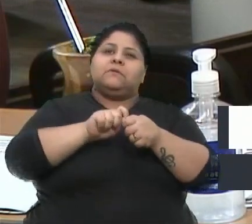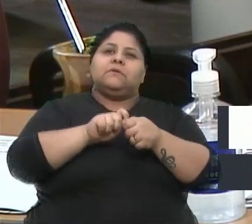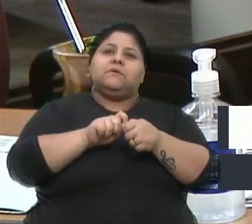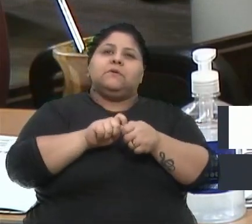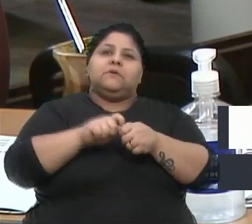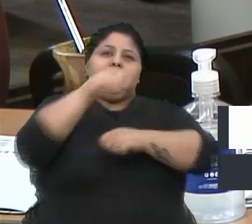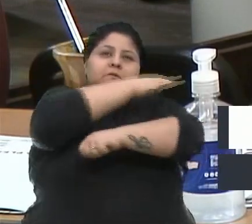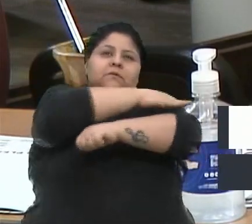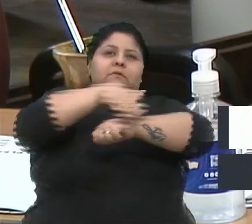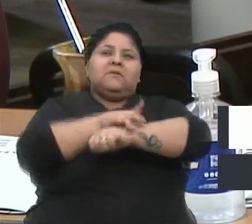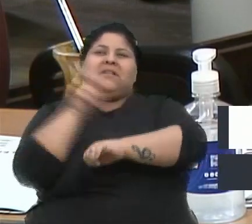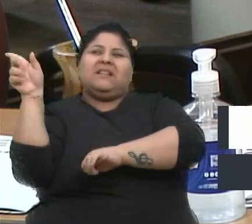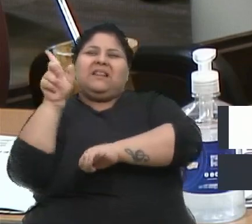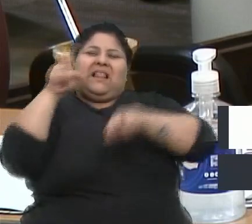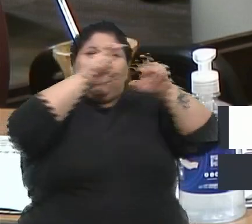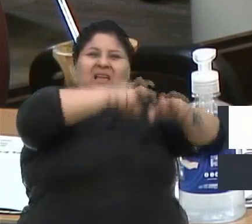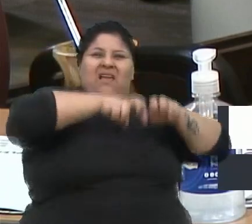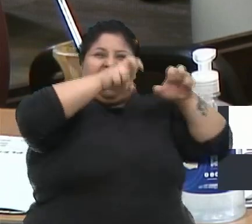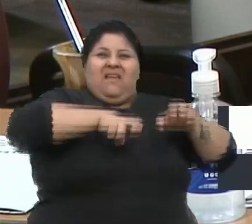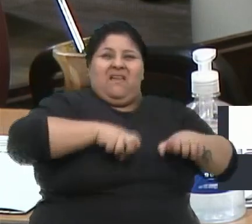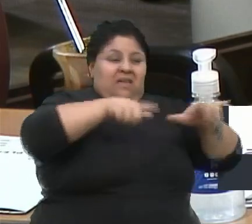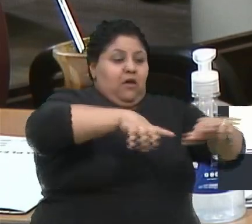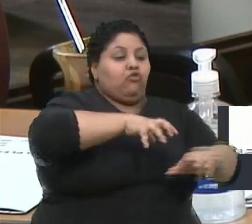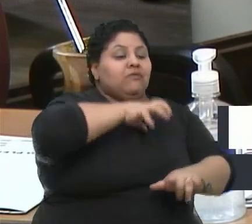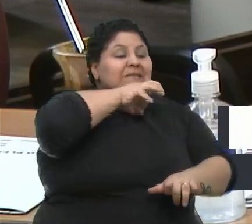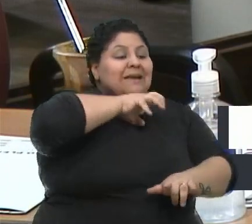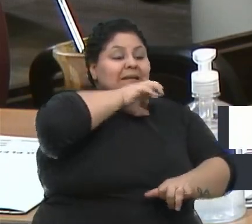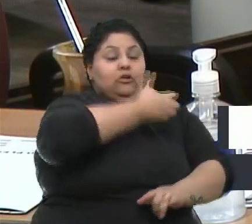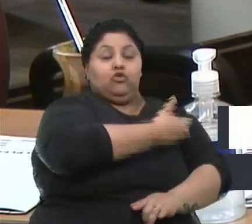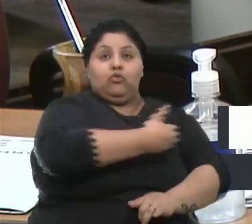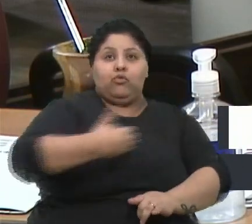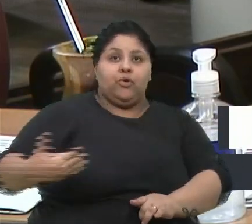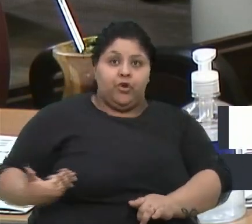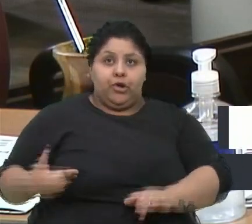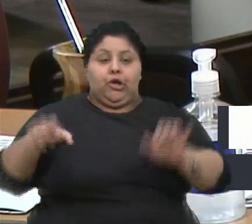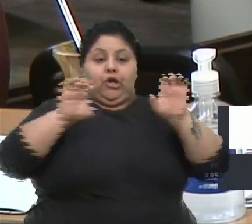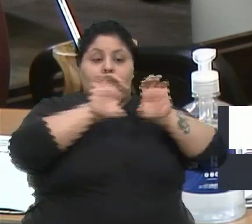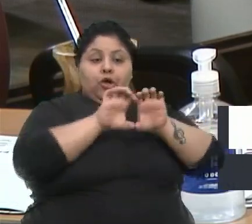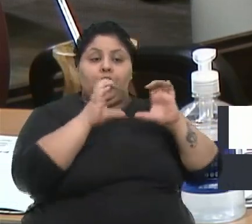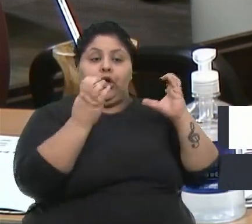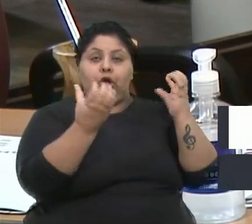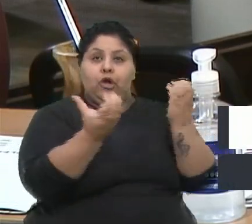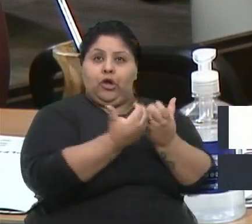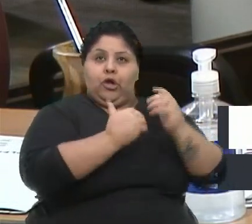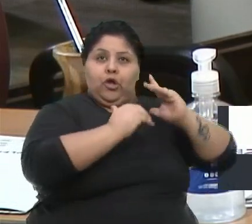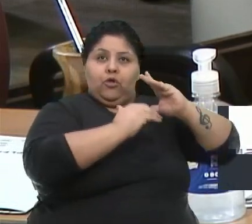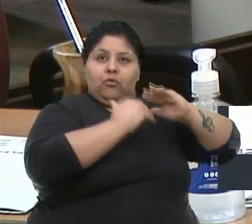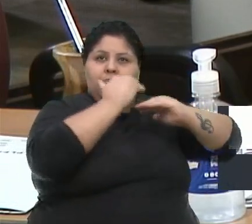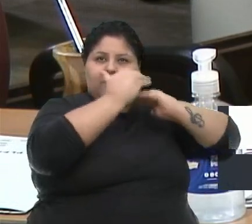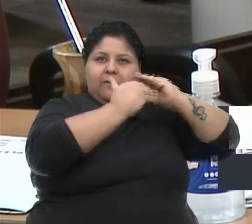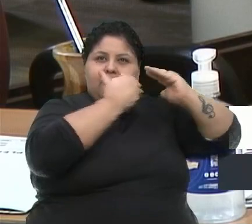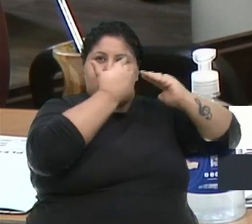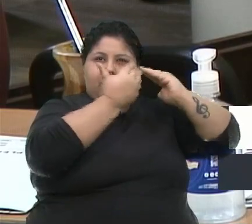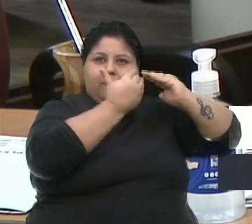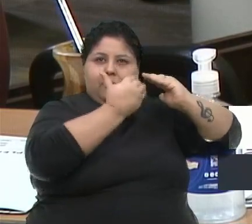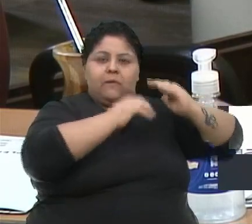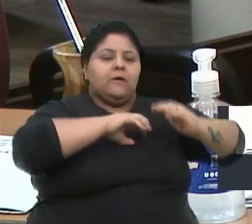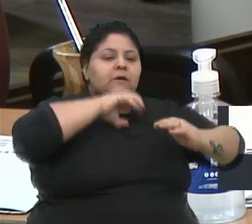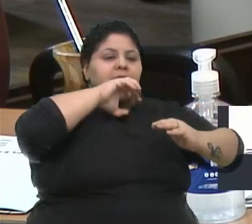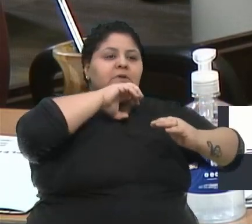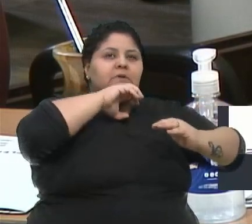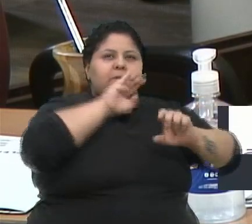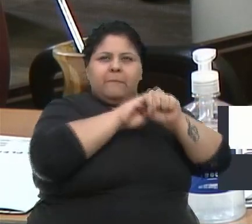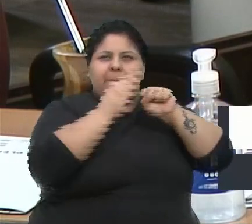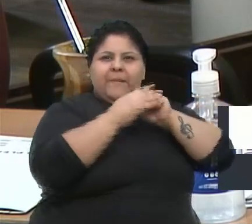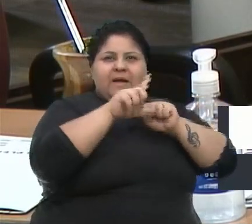Feijó. É um terreno público. A comunidade construiu todo aquele campo que